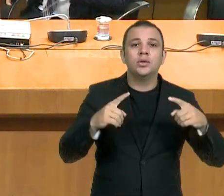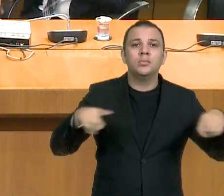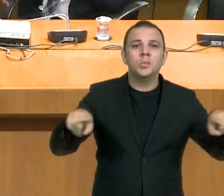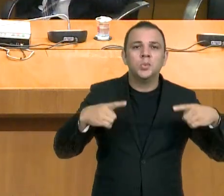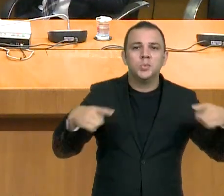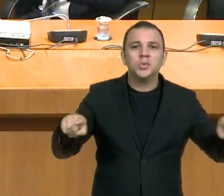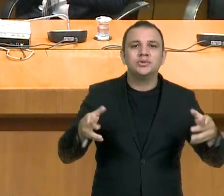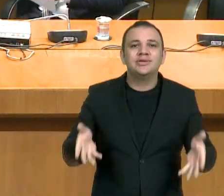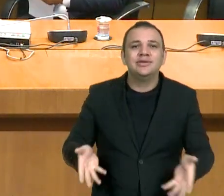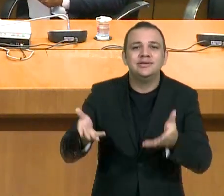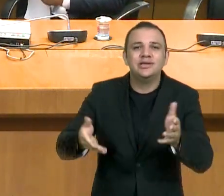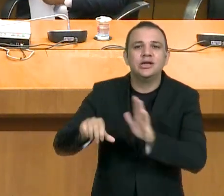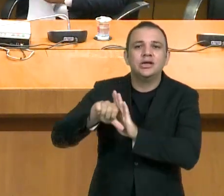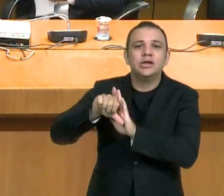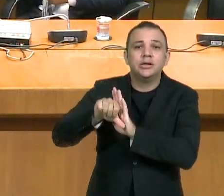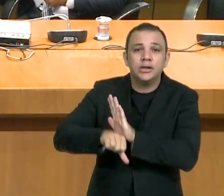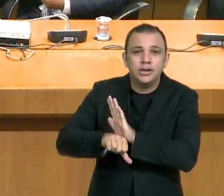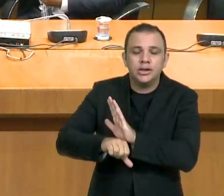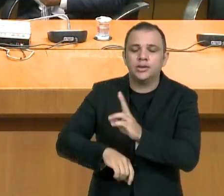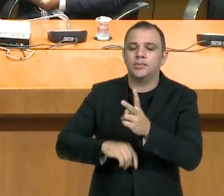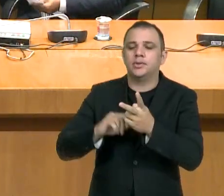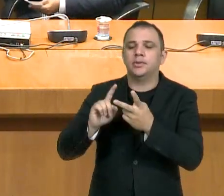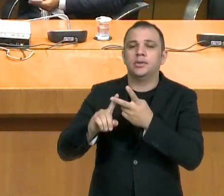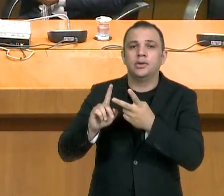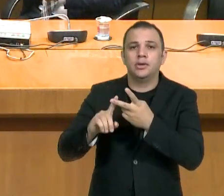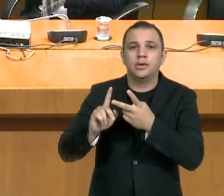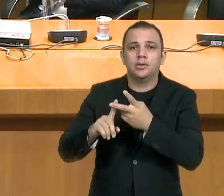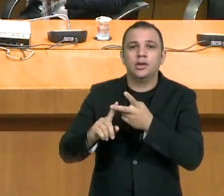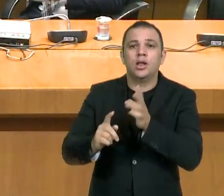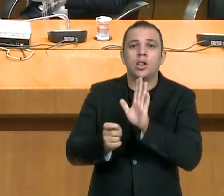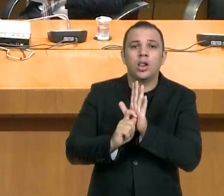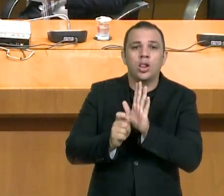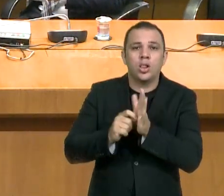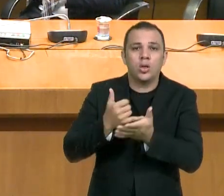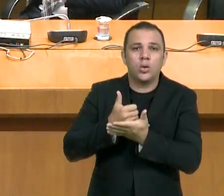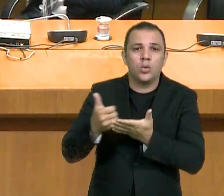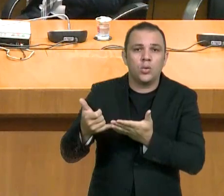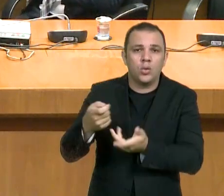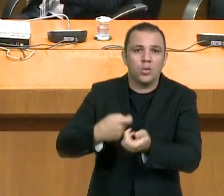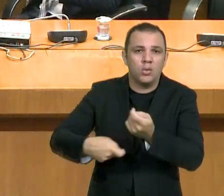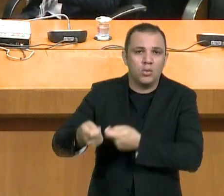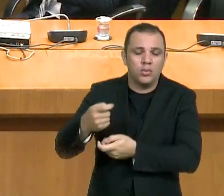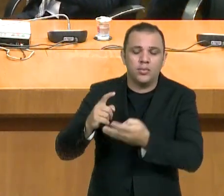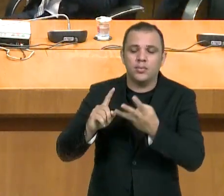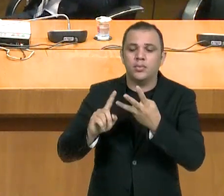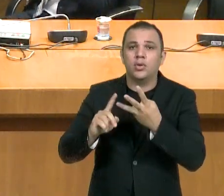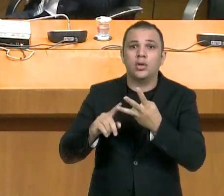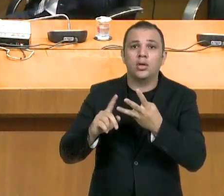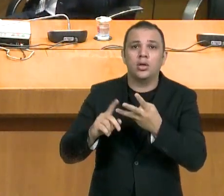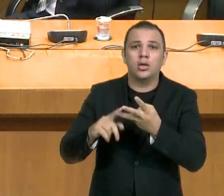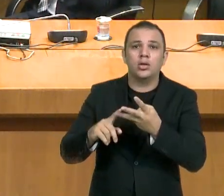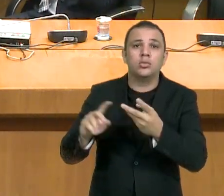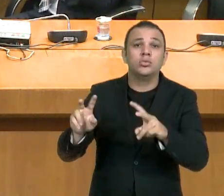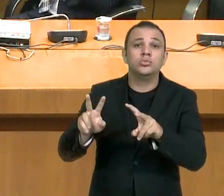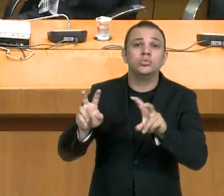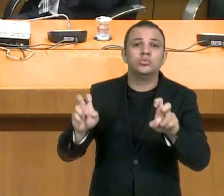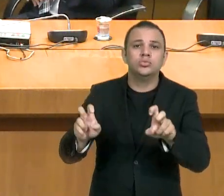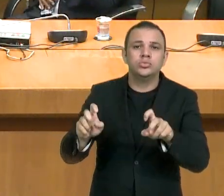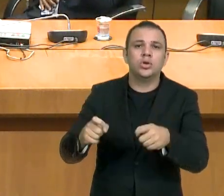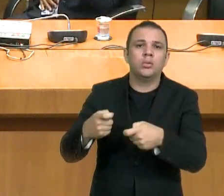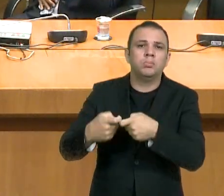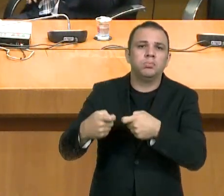apologia ao crime, às facções criminosas e ao tráfico de entorpecentes, ao uso de drogas, bem como aquelas que transmitam ideias de